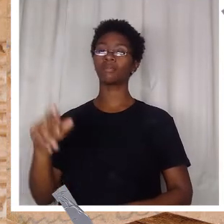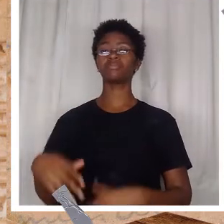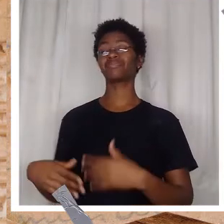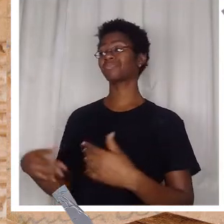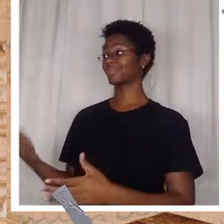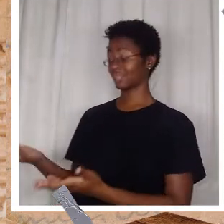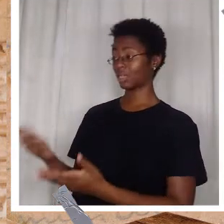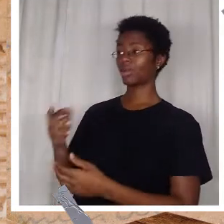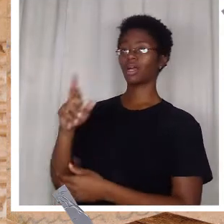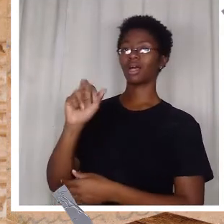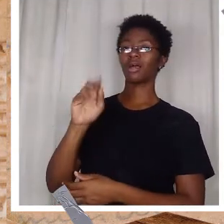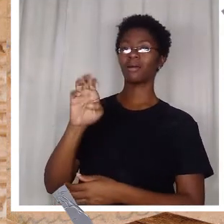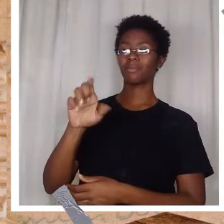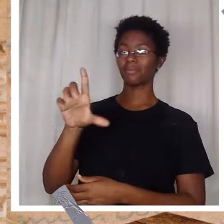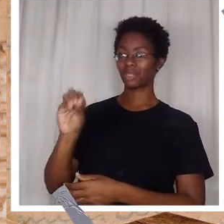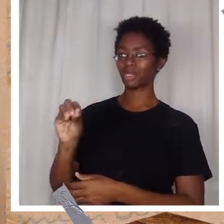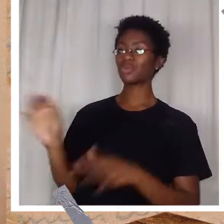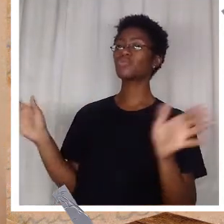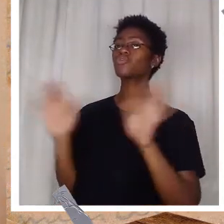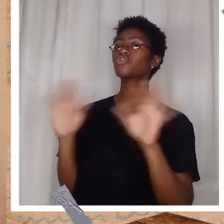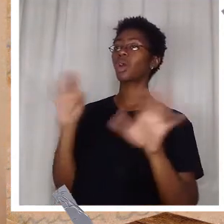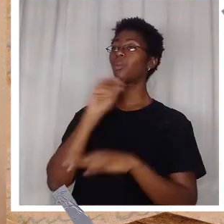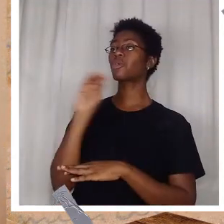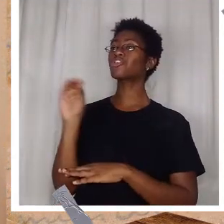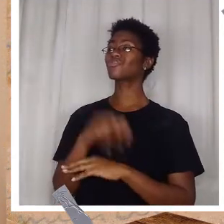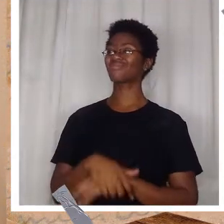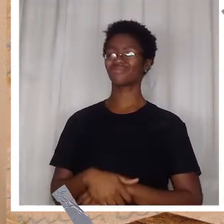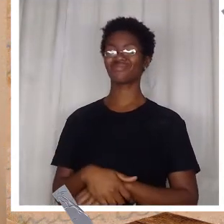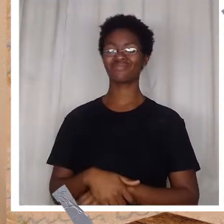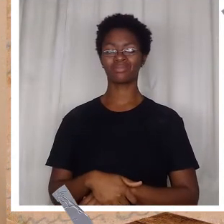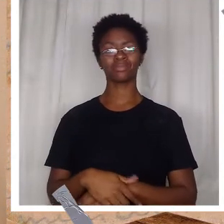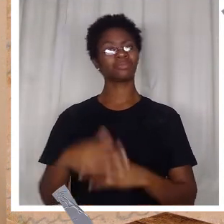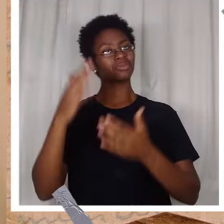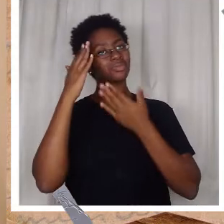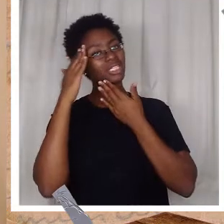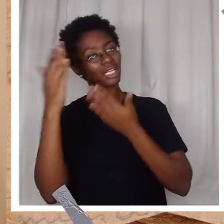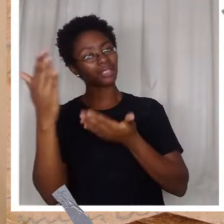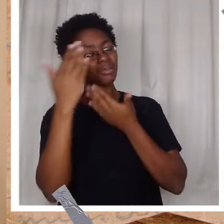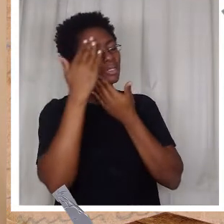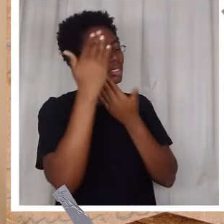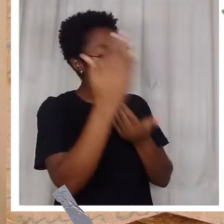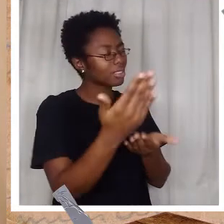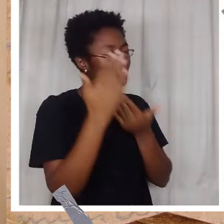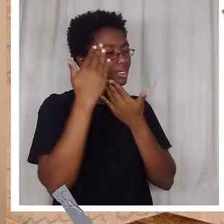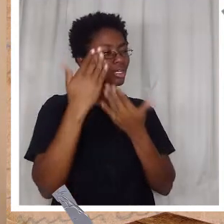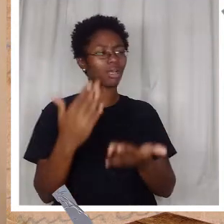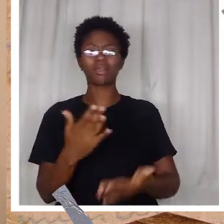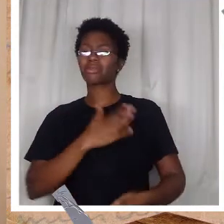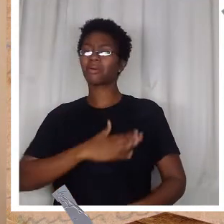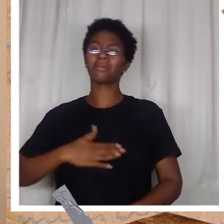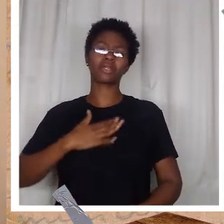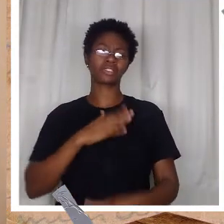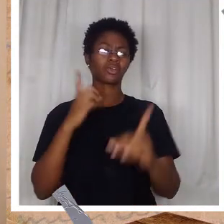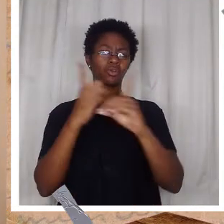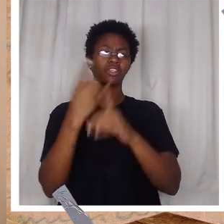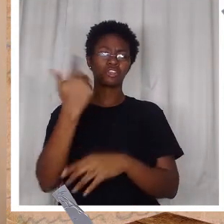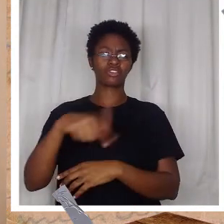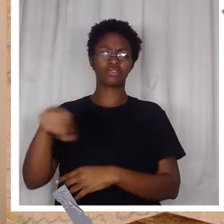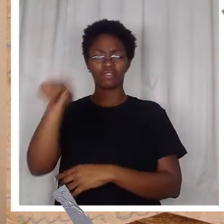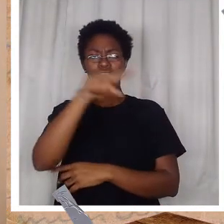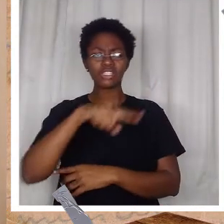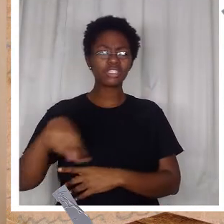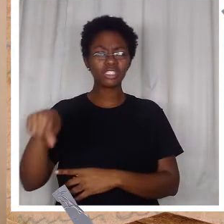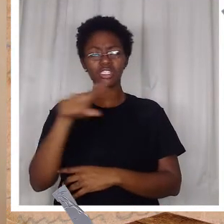aquele beijo final. Então, muito obrigado. Prazer revê-lo, Pilar, Elisandro, Daniela e Sabrina,